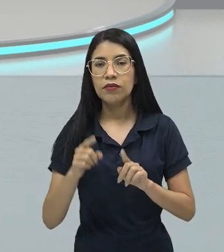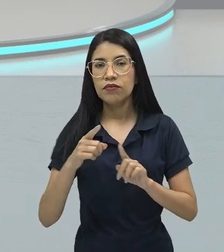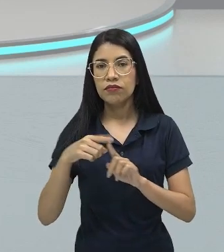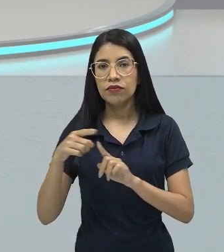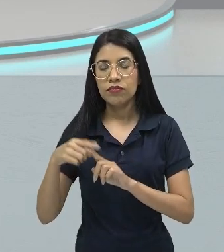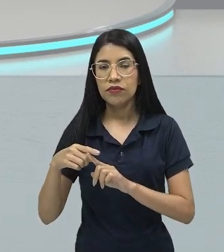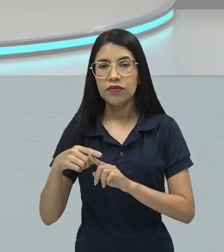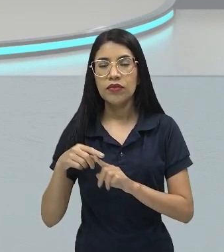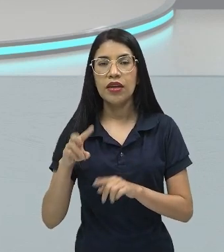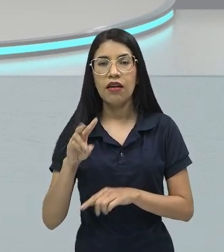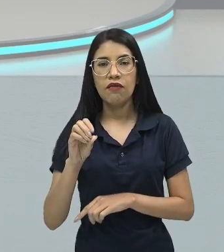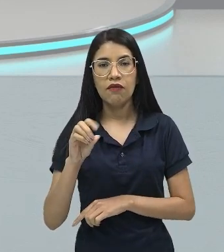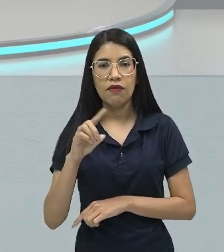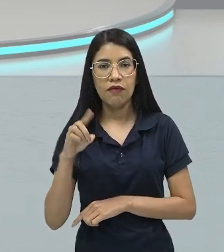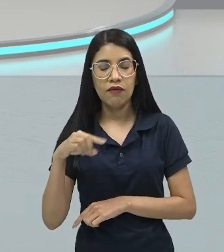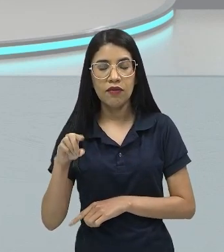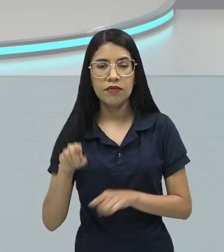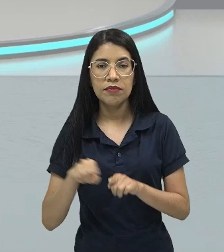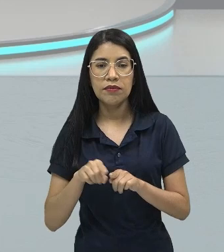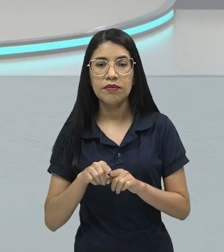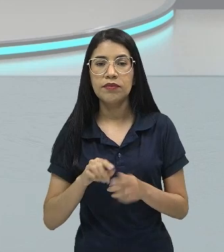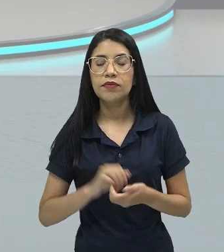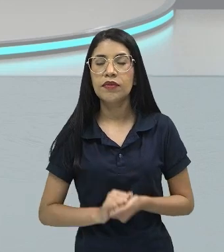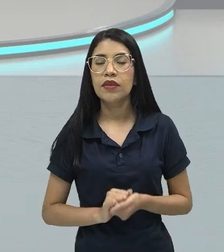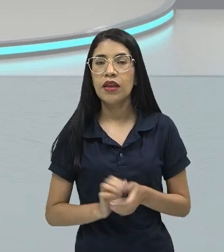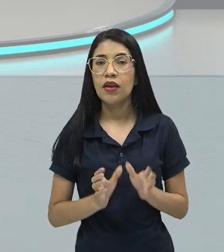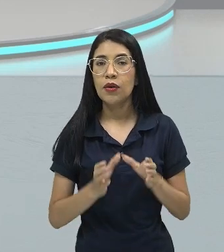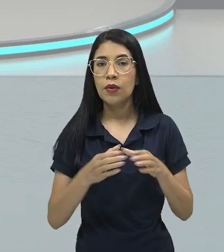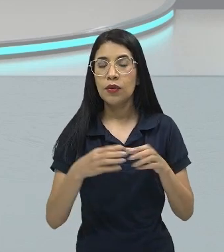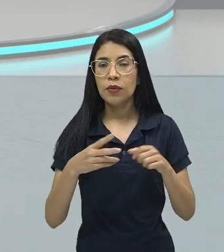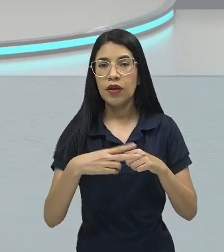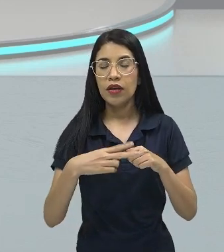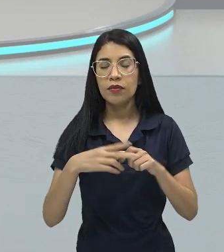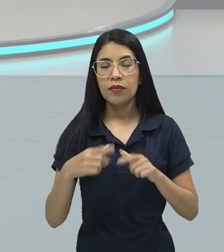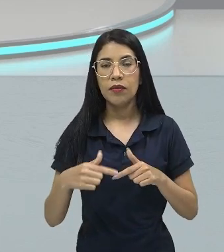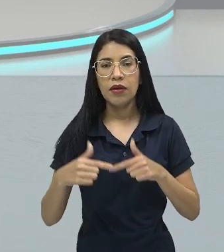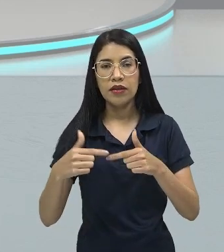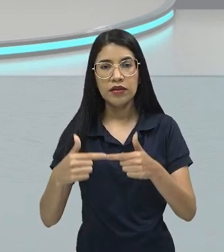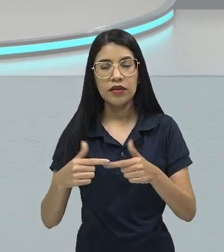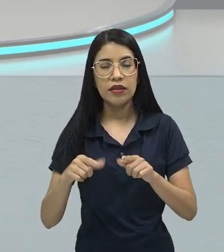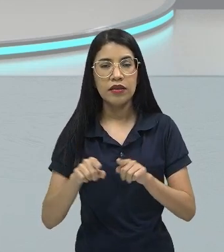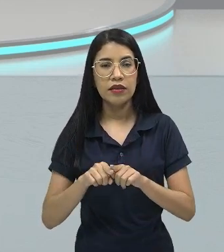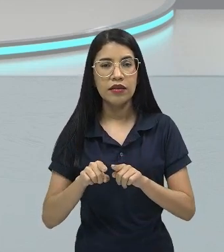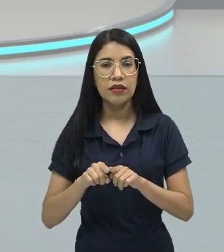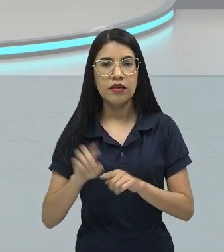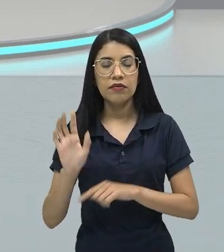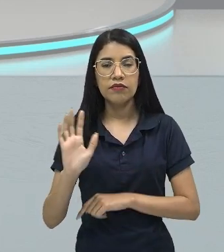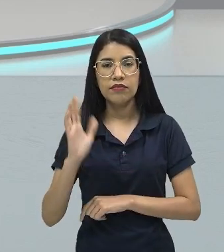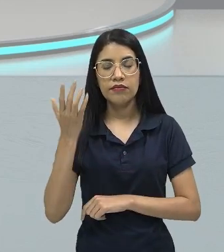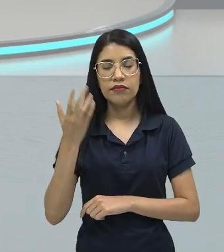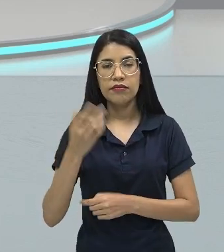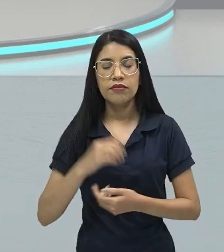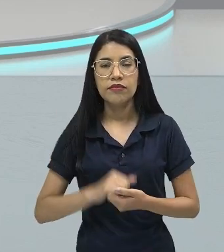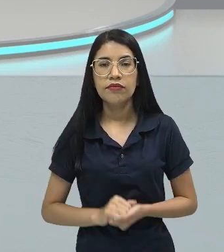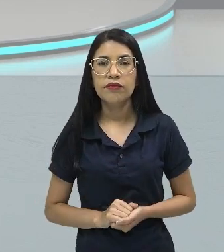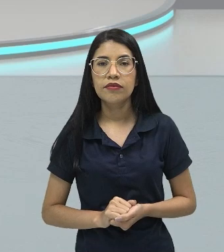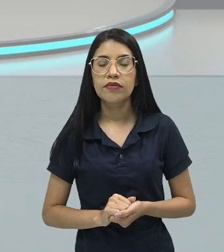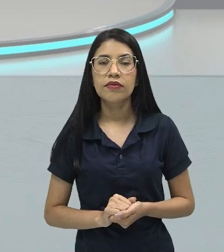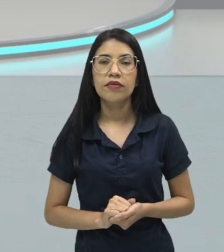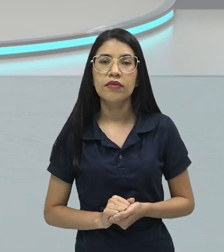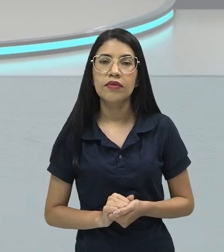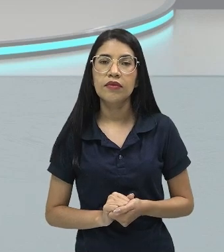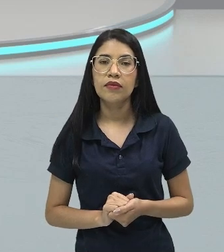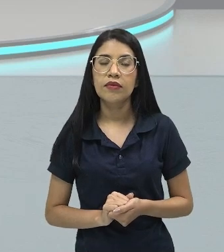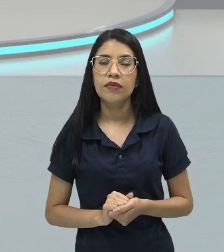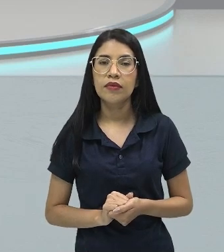um pouquinho mais. Então, são a classe de palavras que indicam ações, acontecimentos ou estados. Eles flexionam de acordo